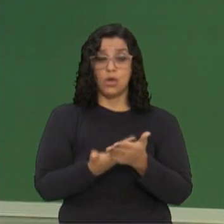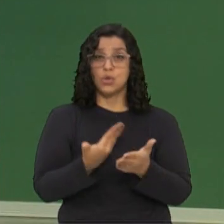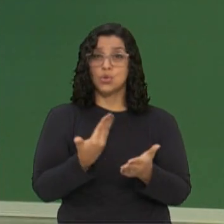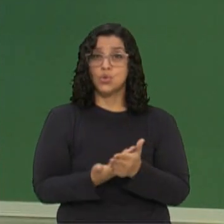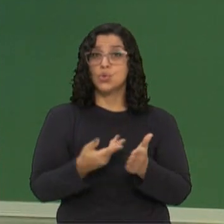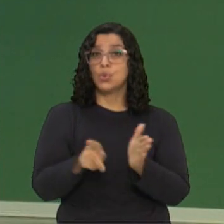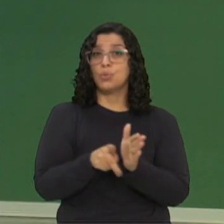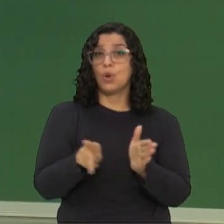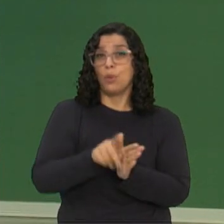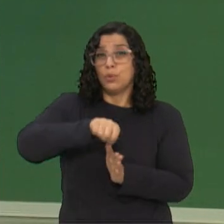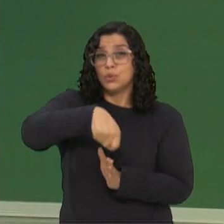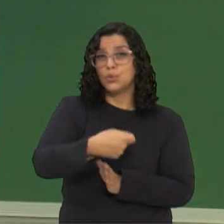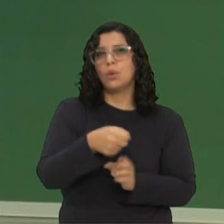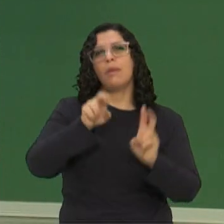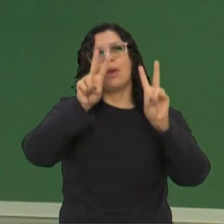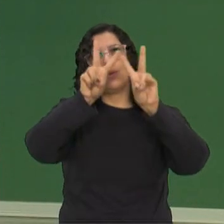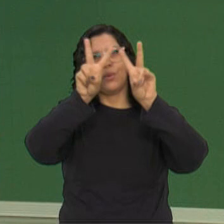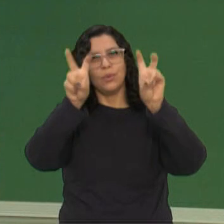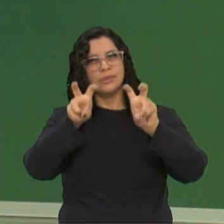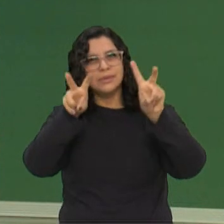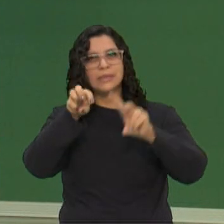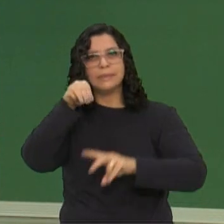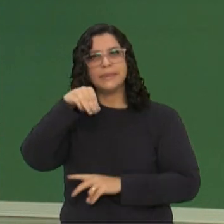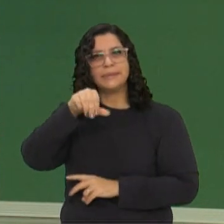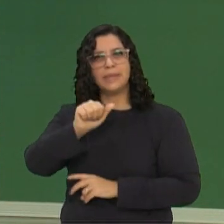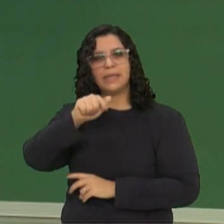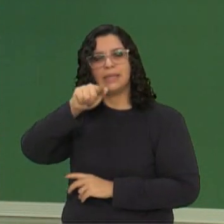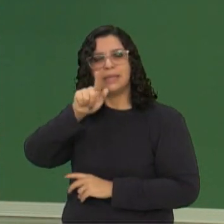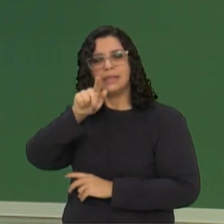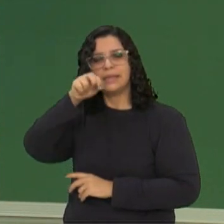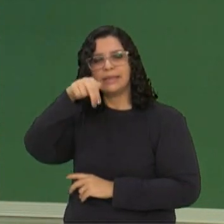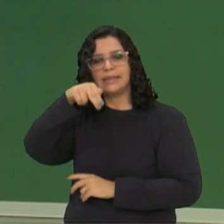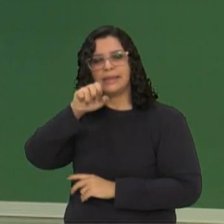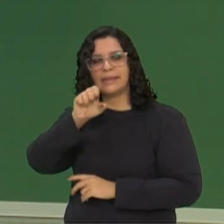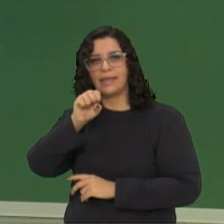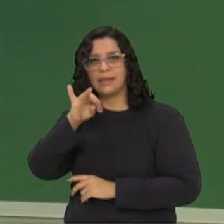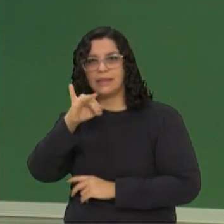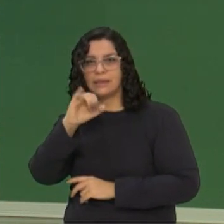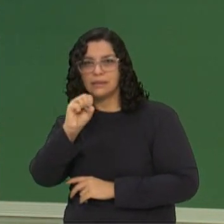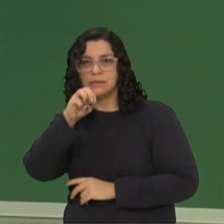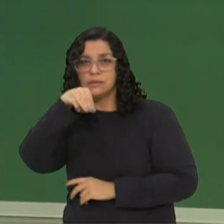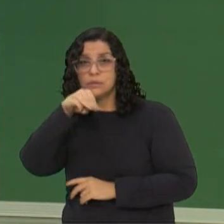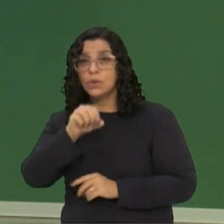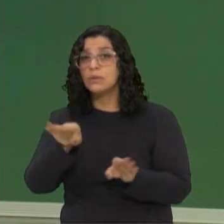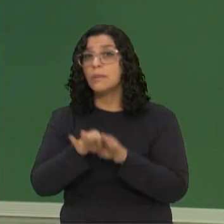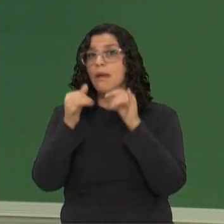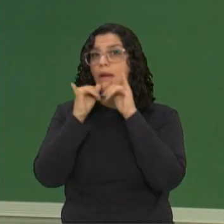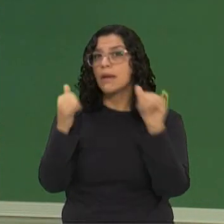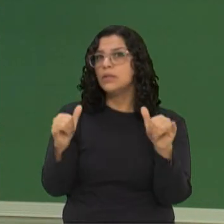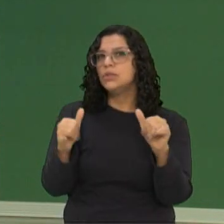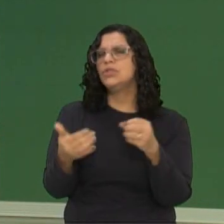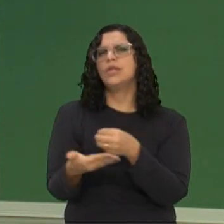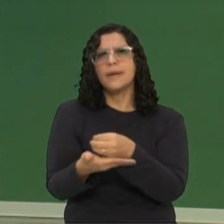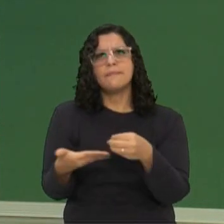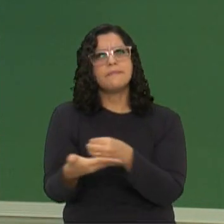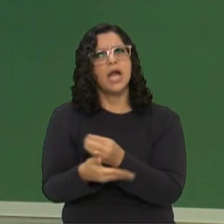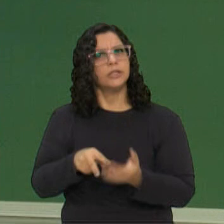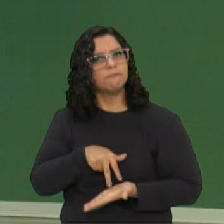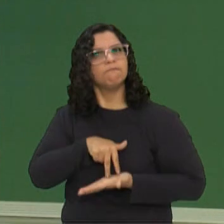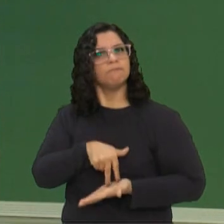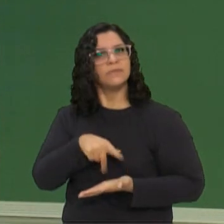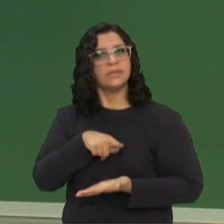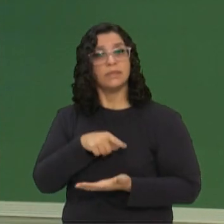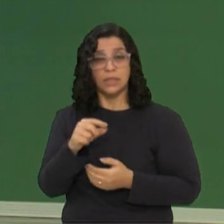do magnetismo e a parte elétrica, né, ele ficou mais fundamentado, né? Nós vamos ver